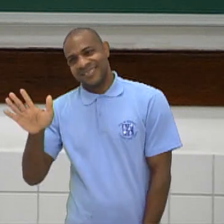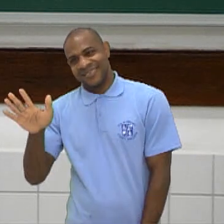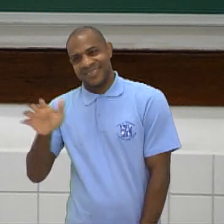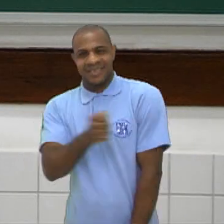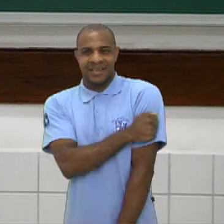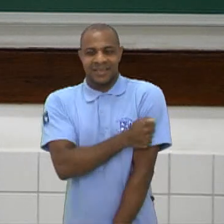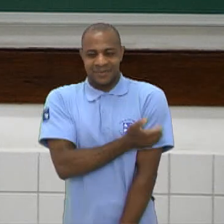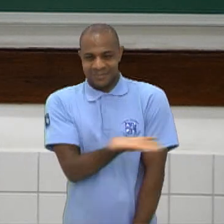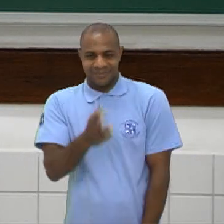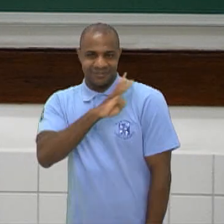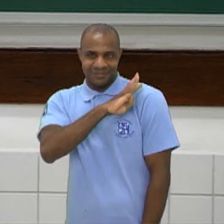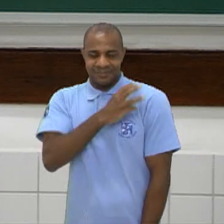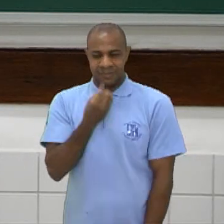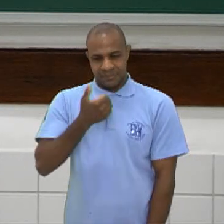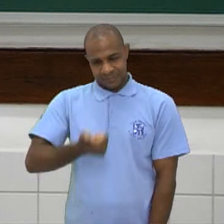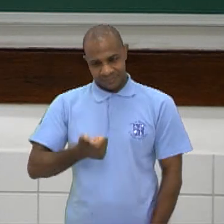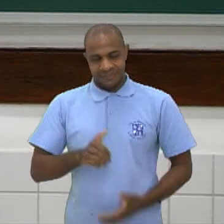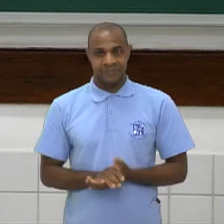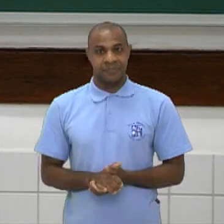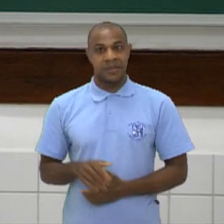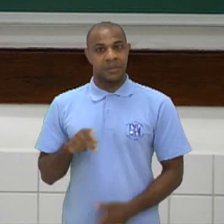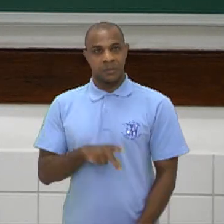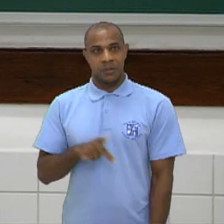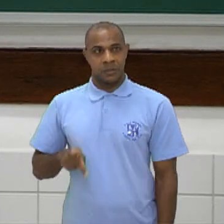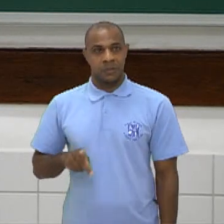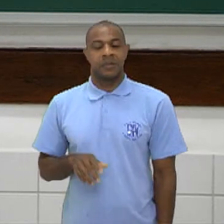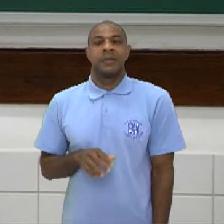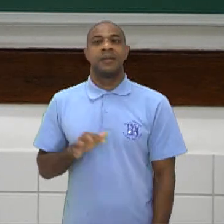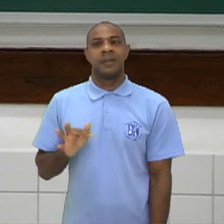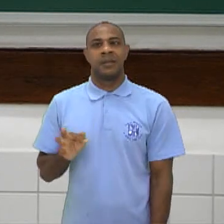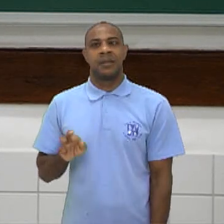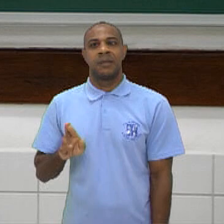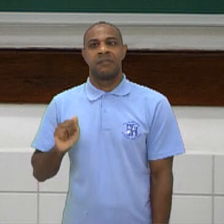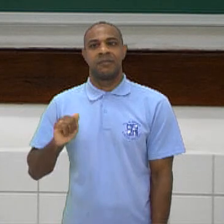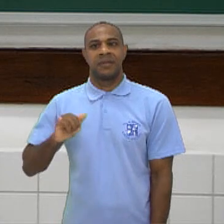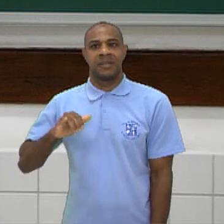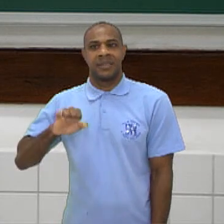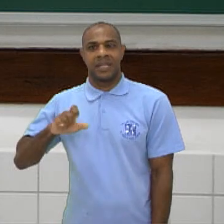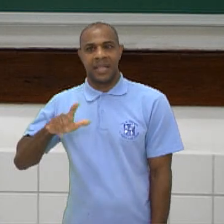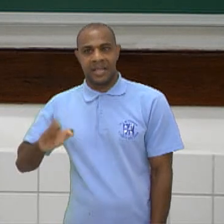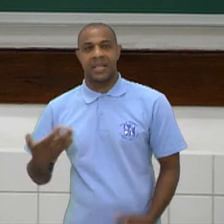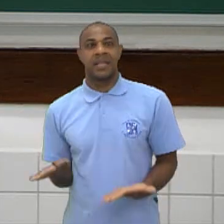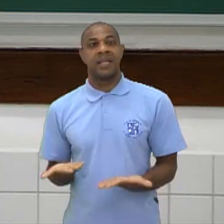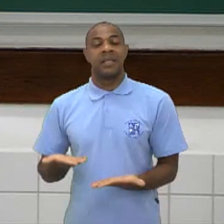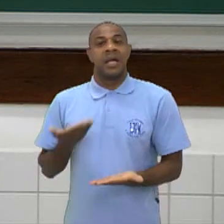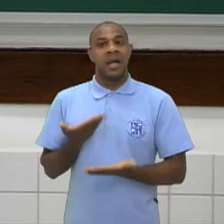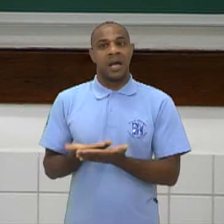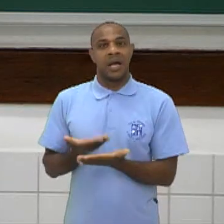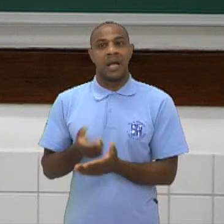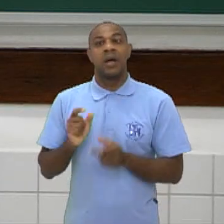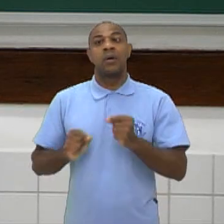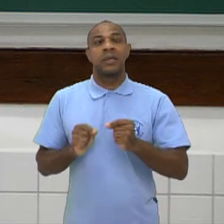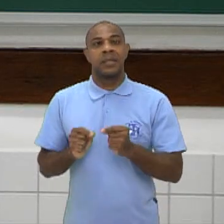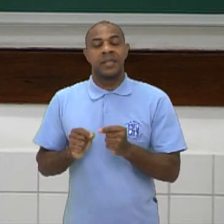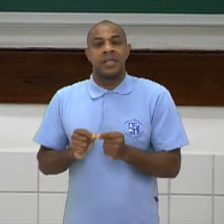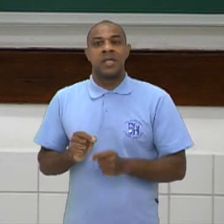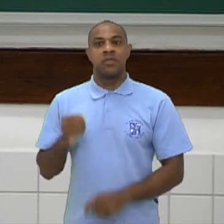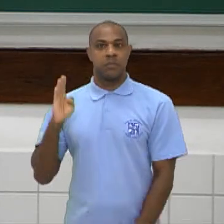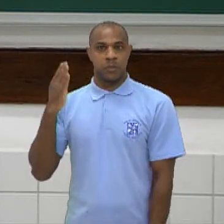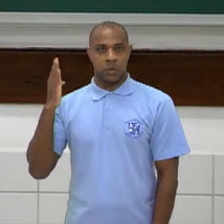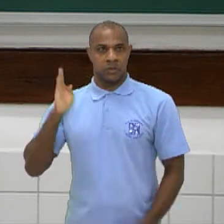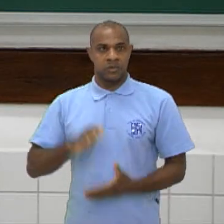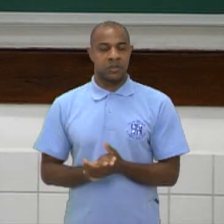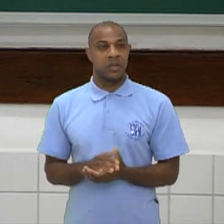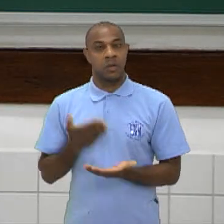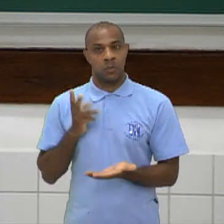alunos da terceira série, tudo bem com vocês? Sou a professora Fran para mais uma aula de Biologia, continuando nossos assuntos de Ecologia. Na aula